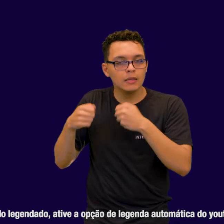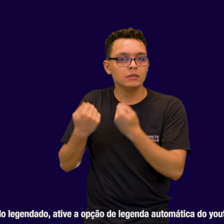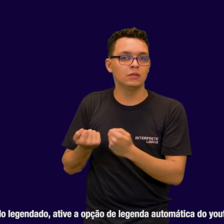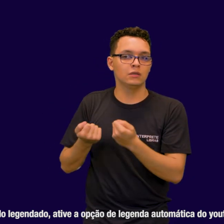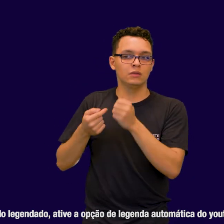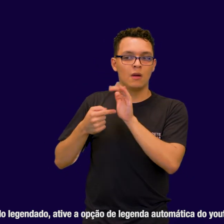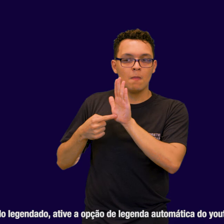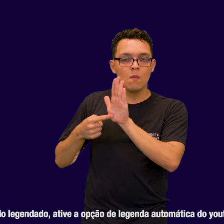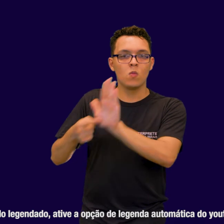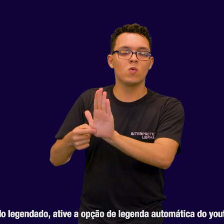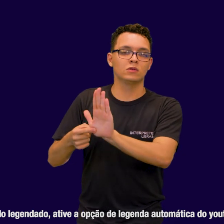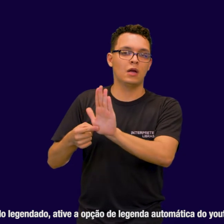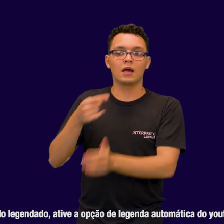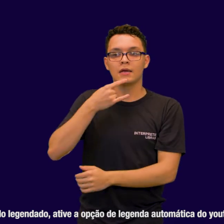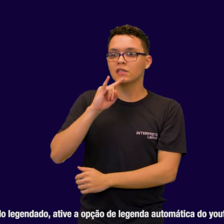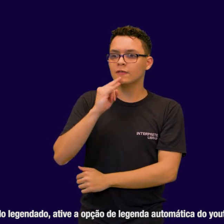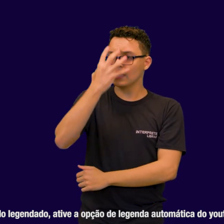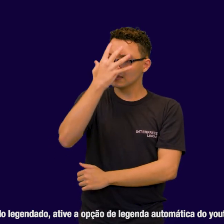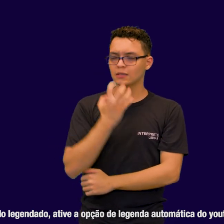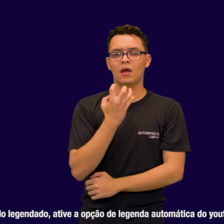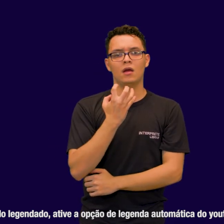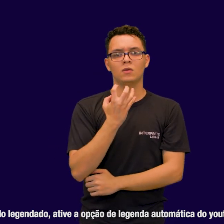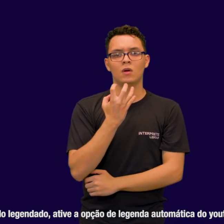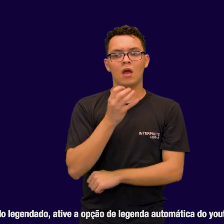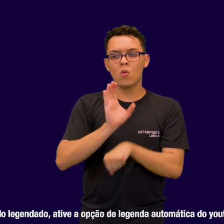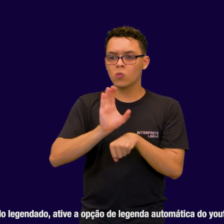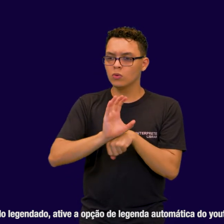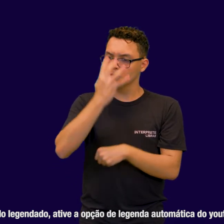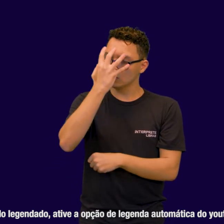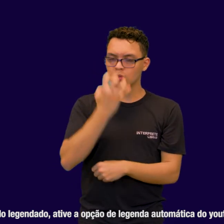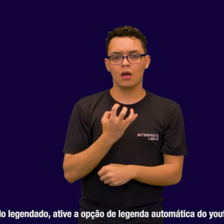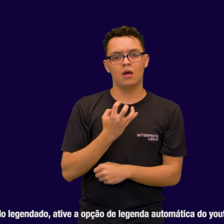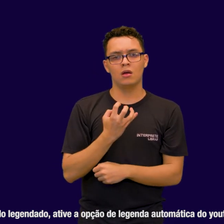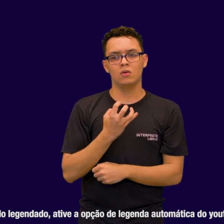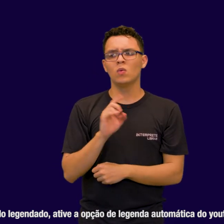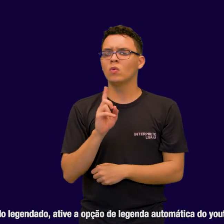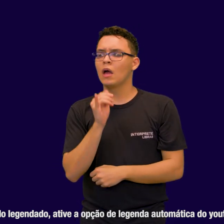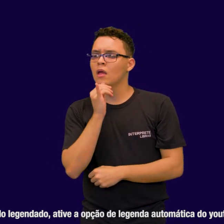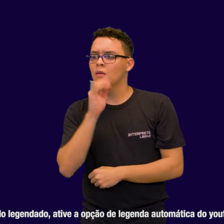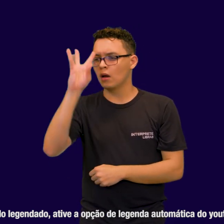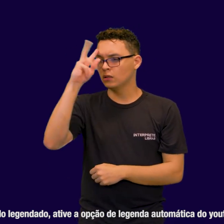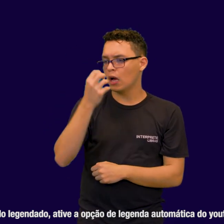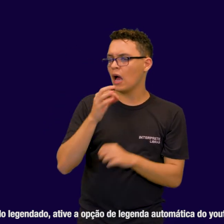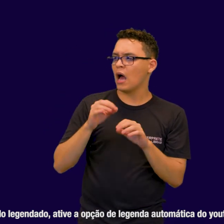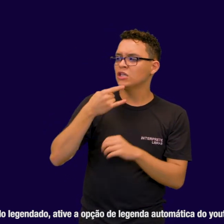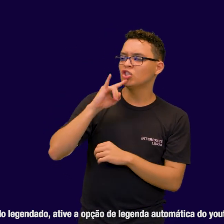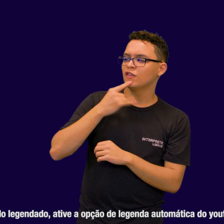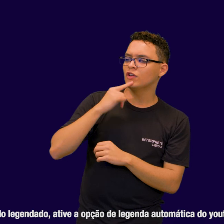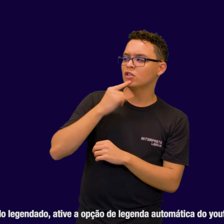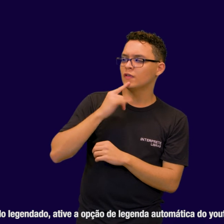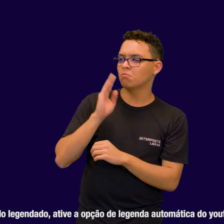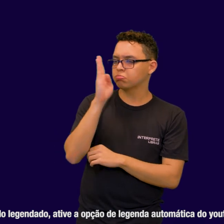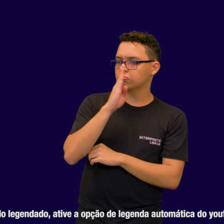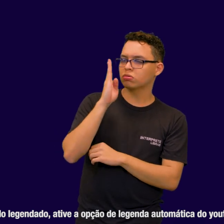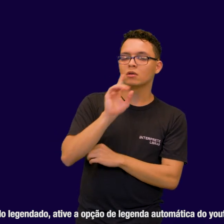aval e façam da cerveja uma disciplina séria, né? E não aquela, eu vou pro boteco e vou tomar